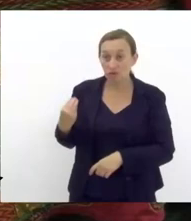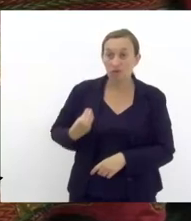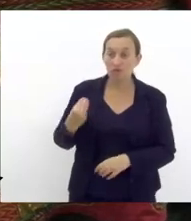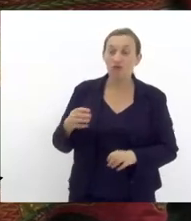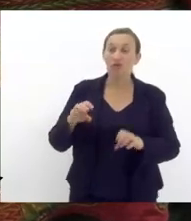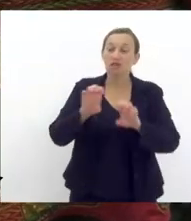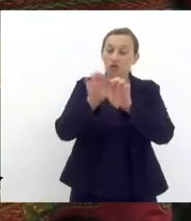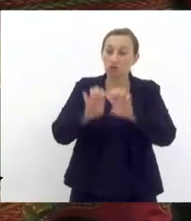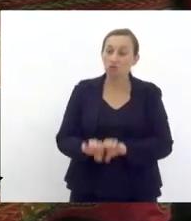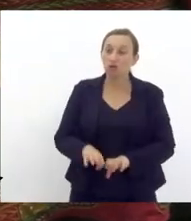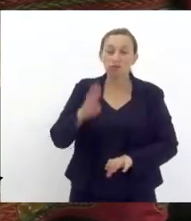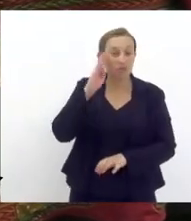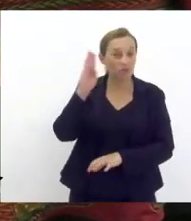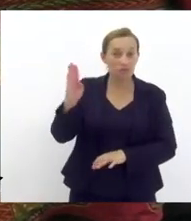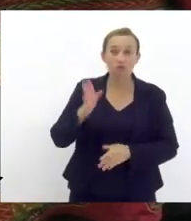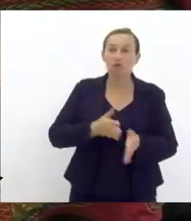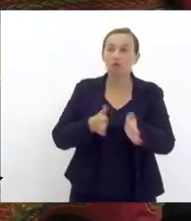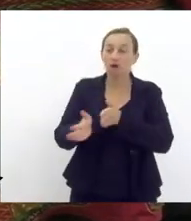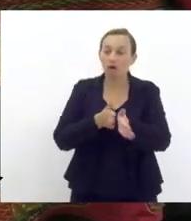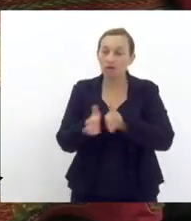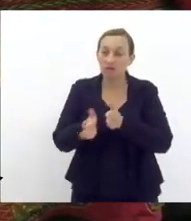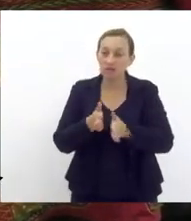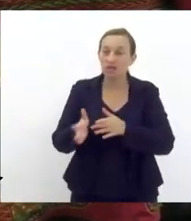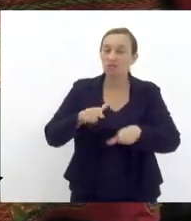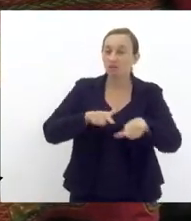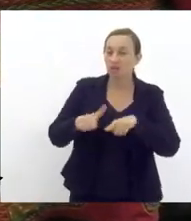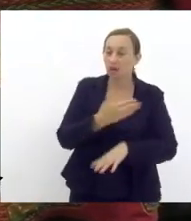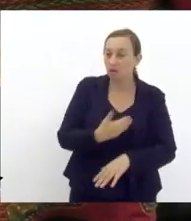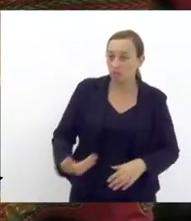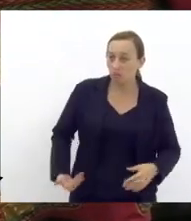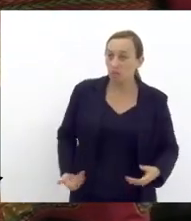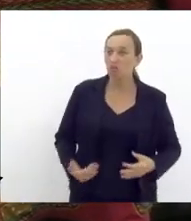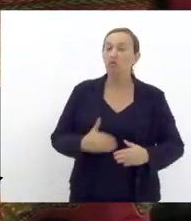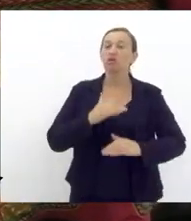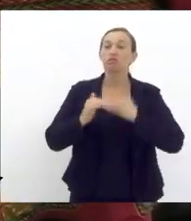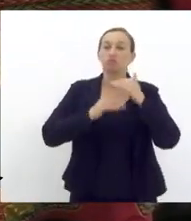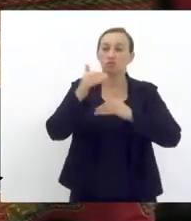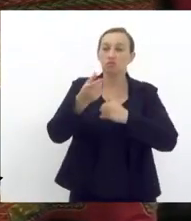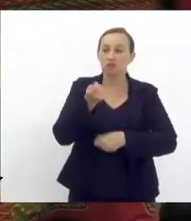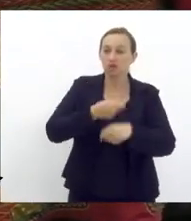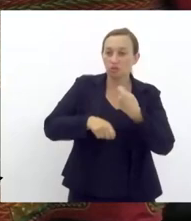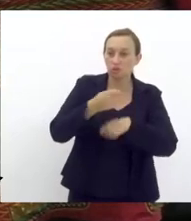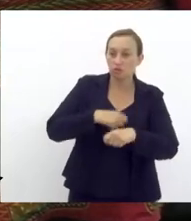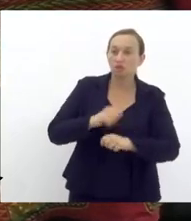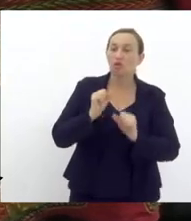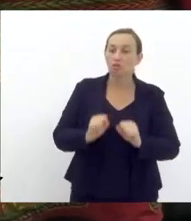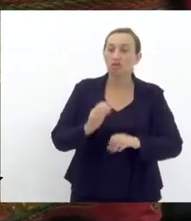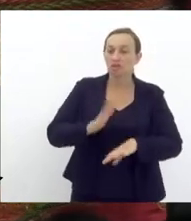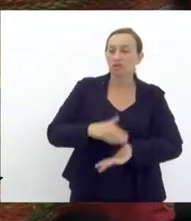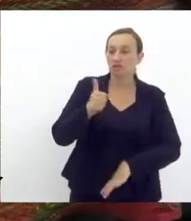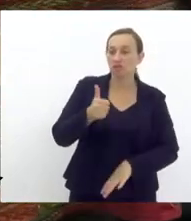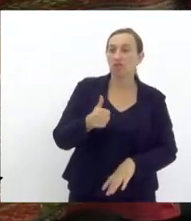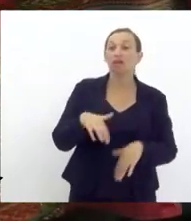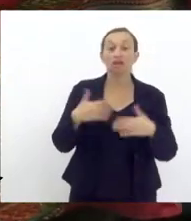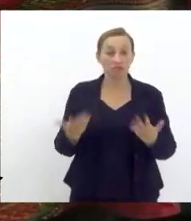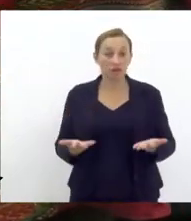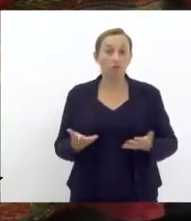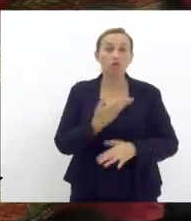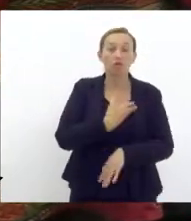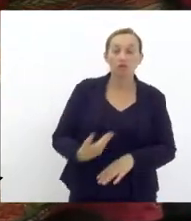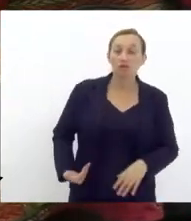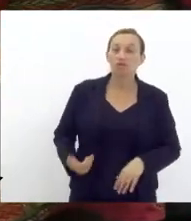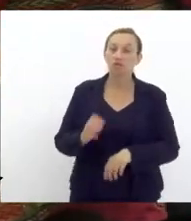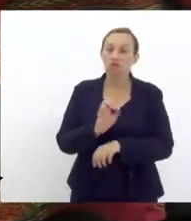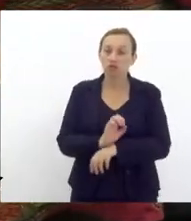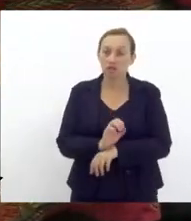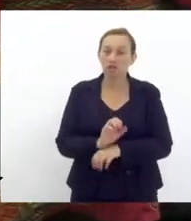fundamental para o acesso ao serviço público para o desenvolvimento econômico e para que a gente possa ter mais dignidade então que o governo do estado